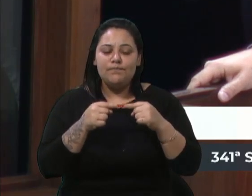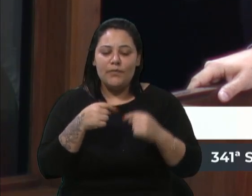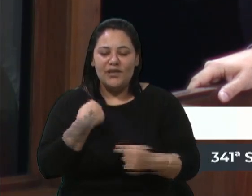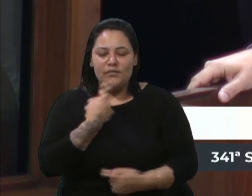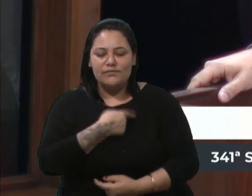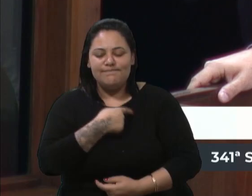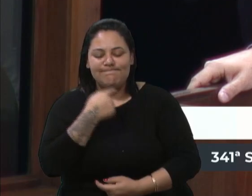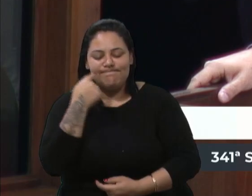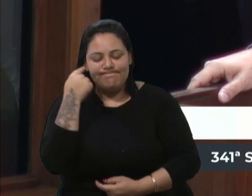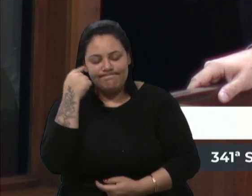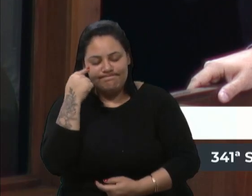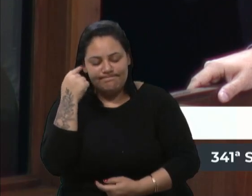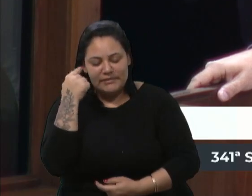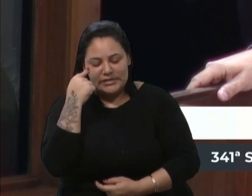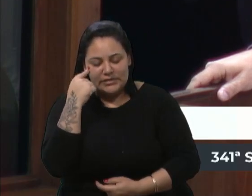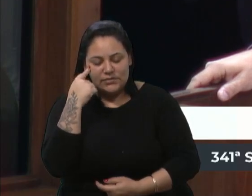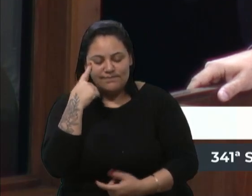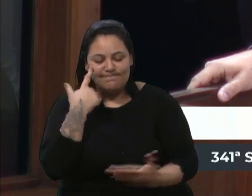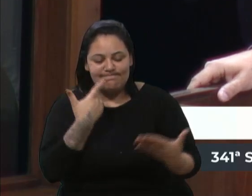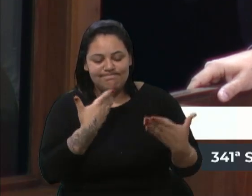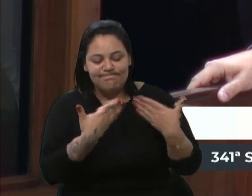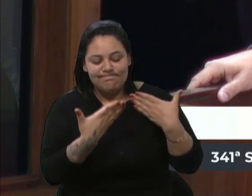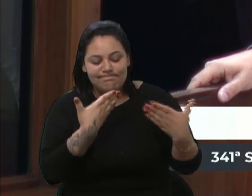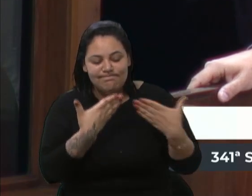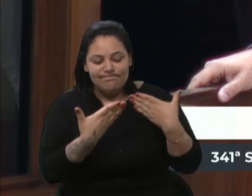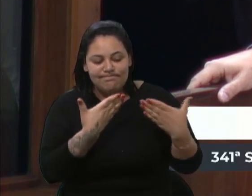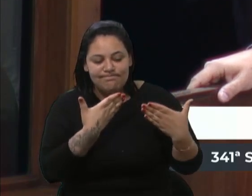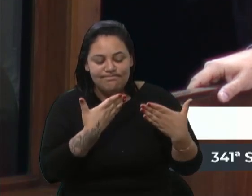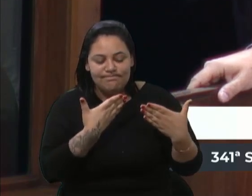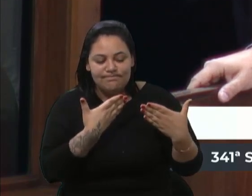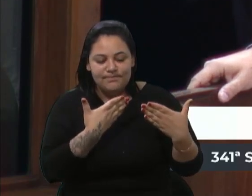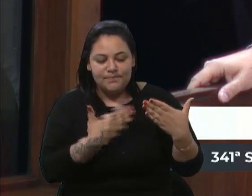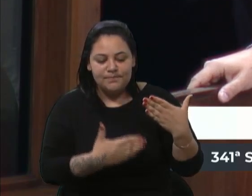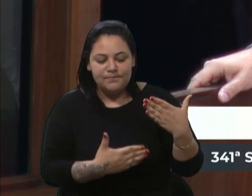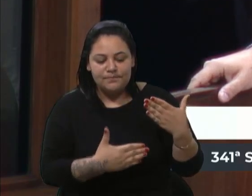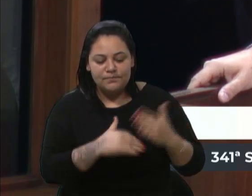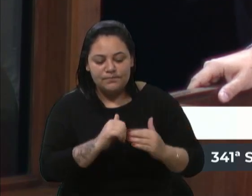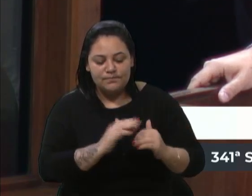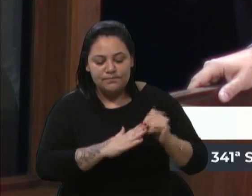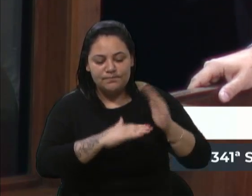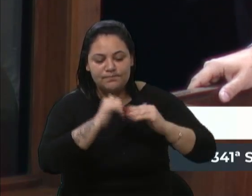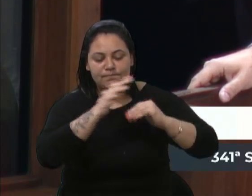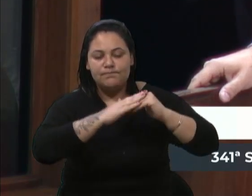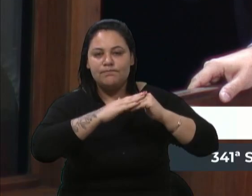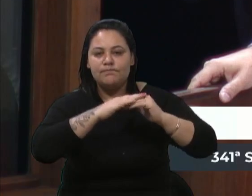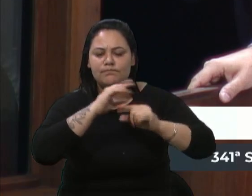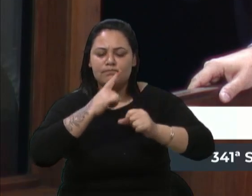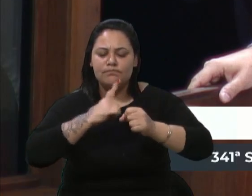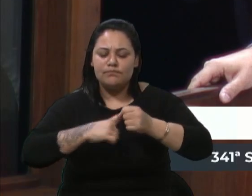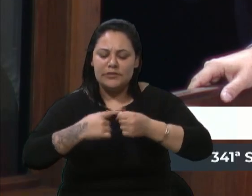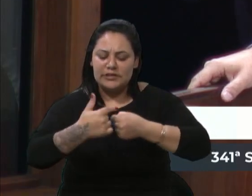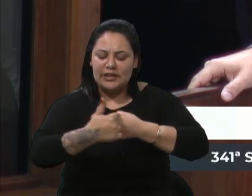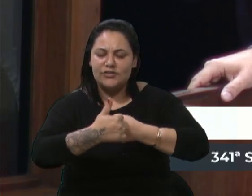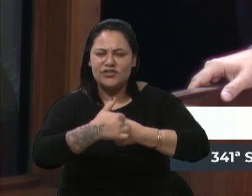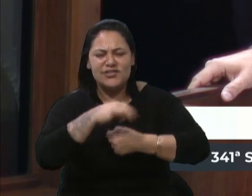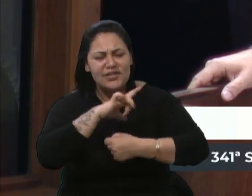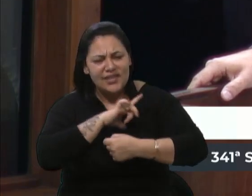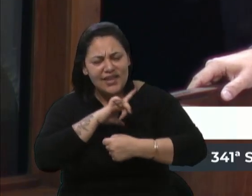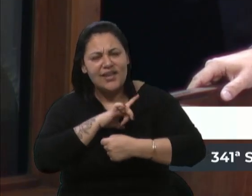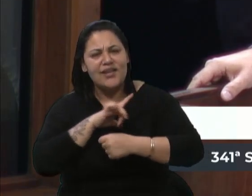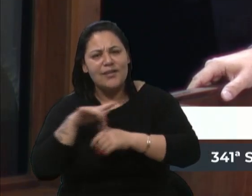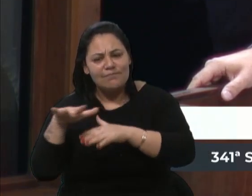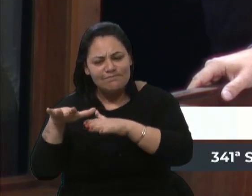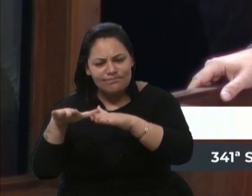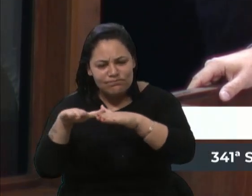pensarmos, refletirmos e construirmos uma cidade da equidade, uma cidade em